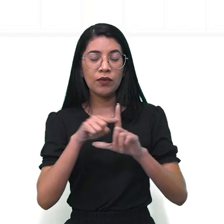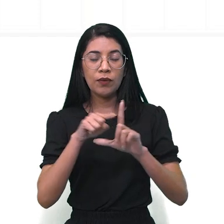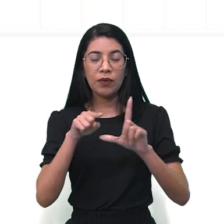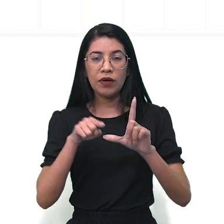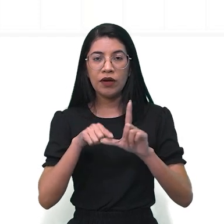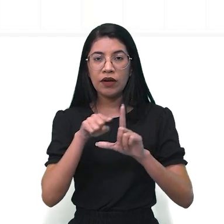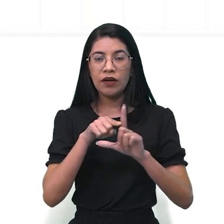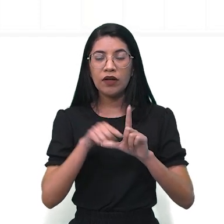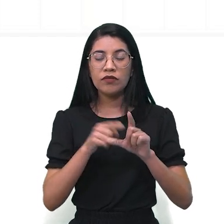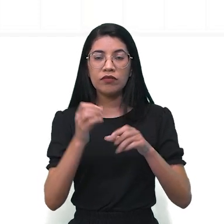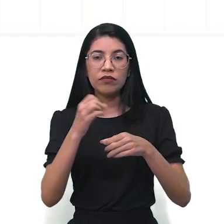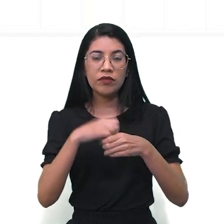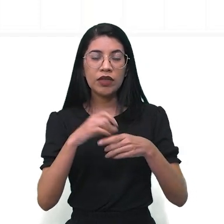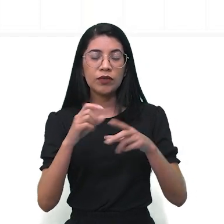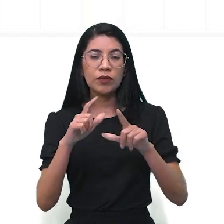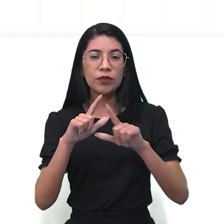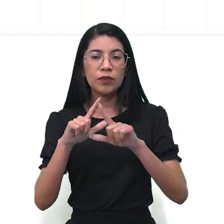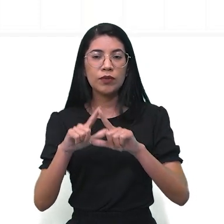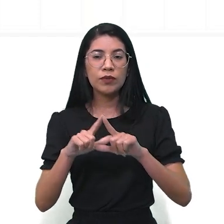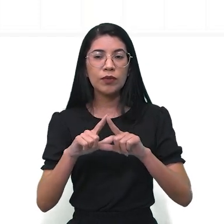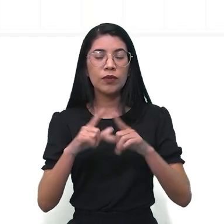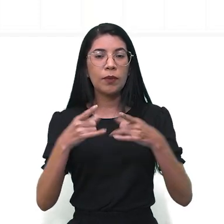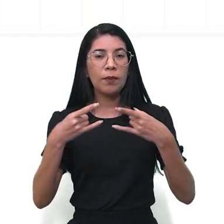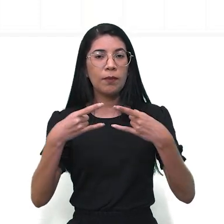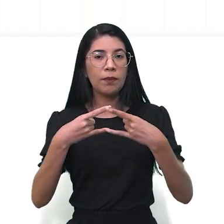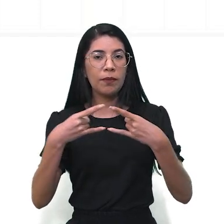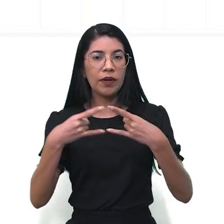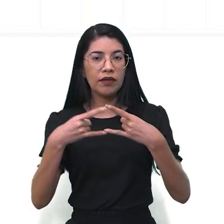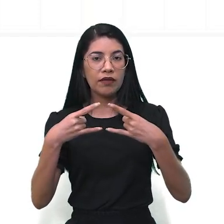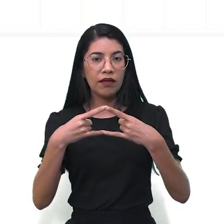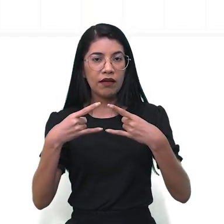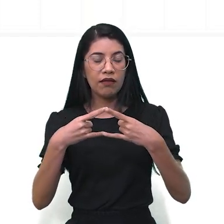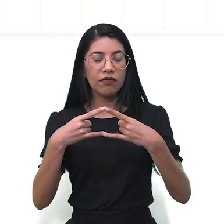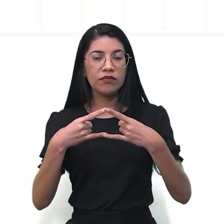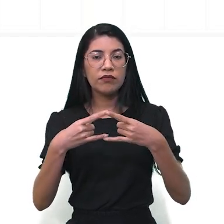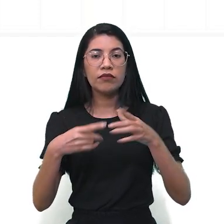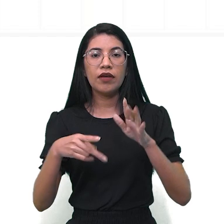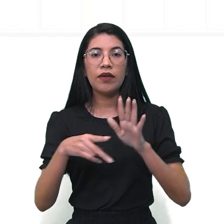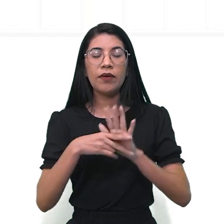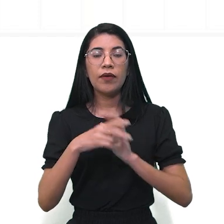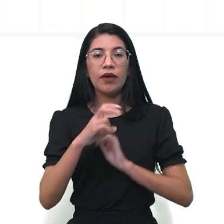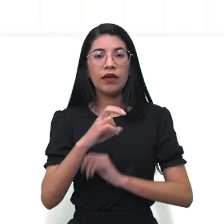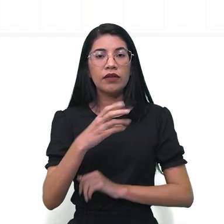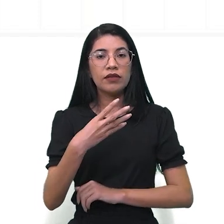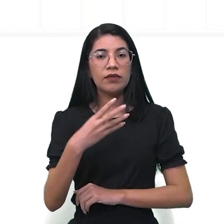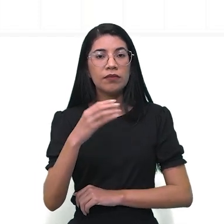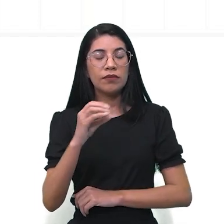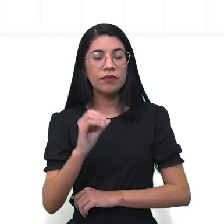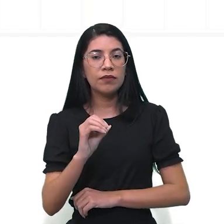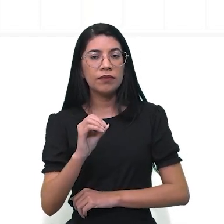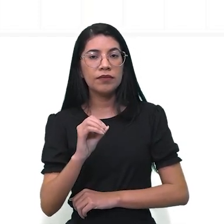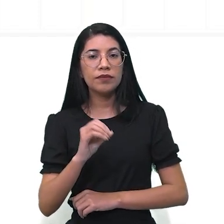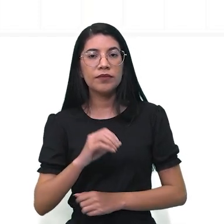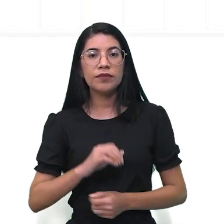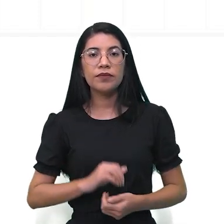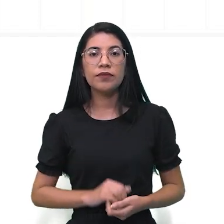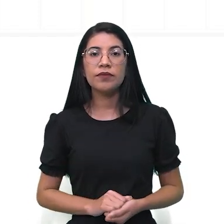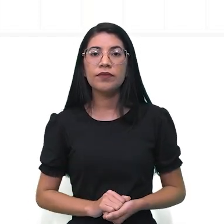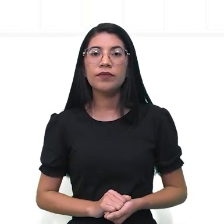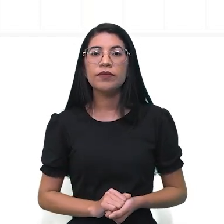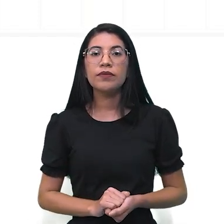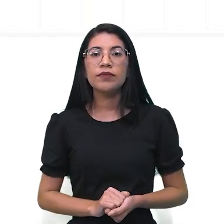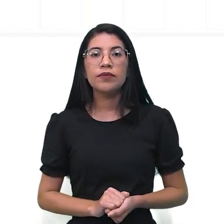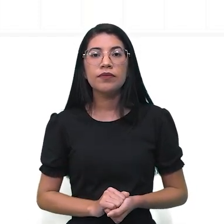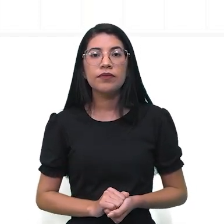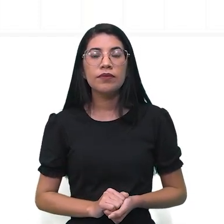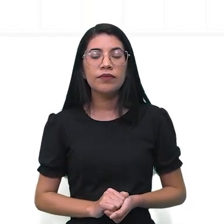ângulos internos de um triângulo é igual a 540 graus, tá? Esses